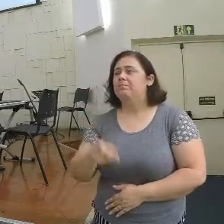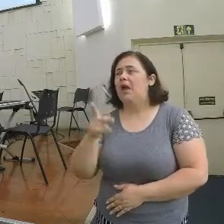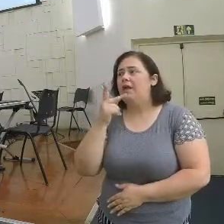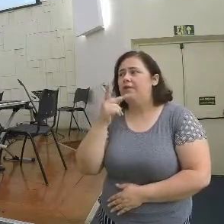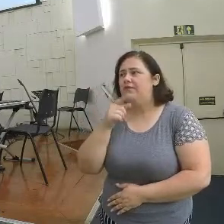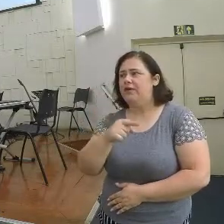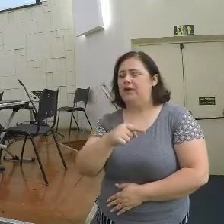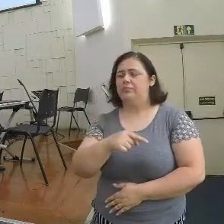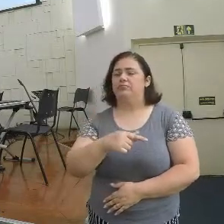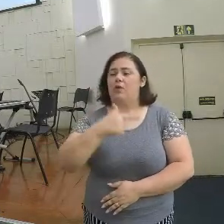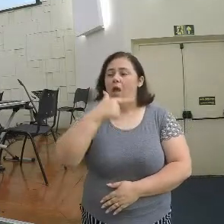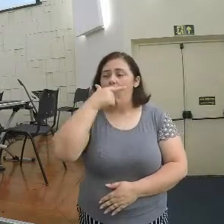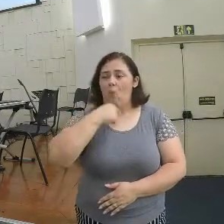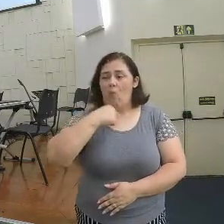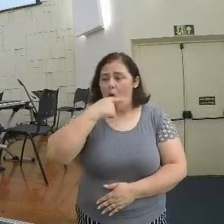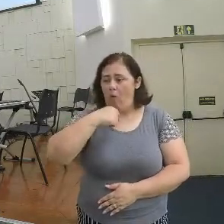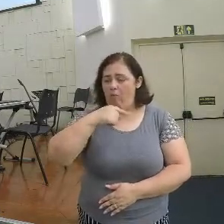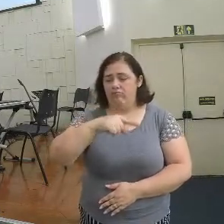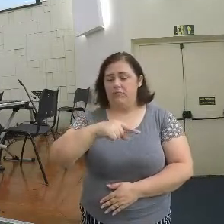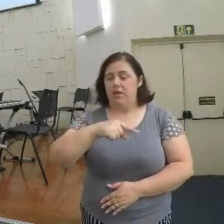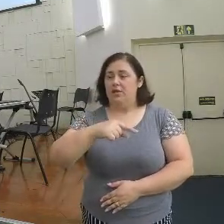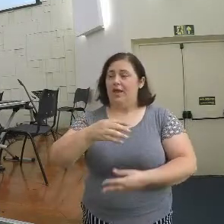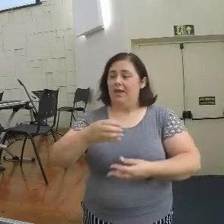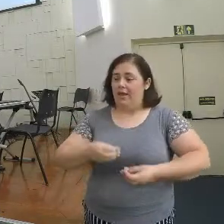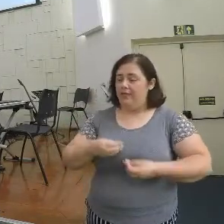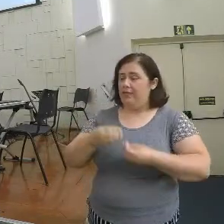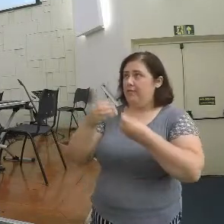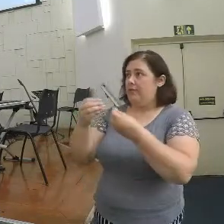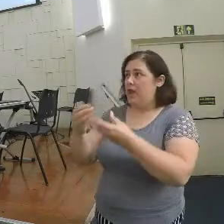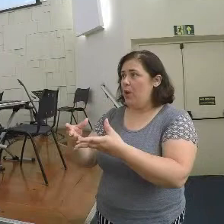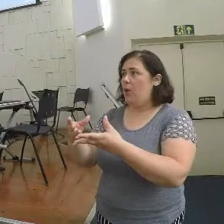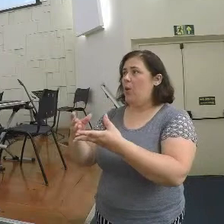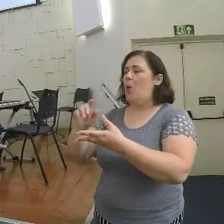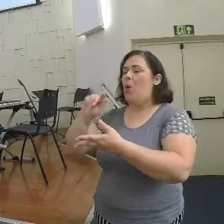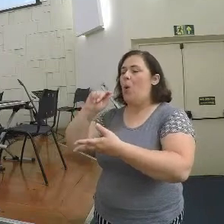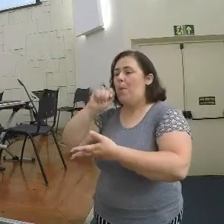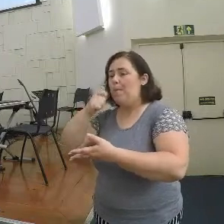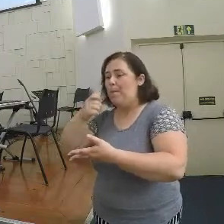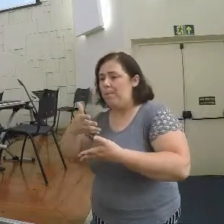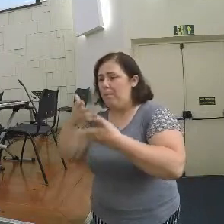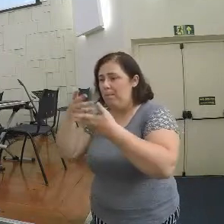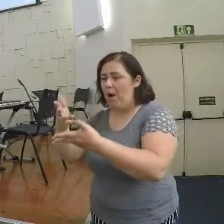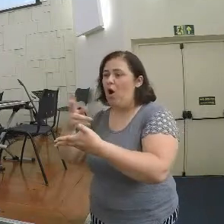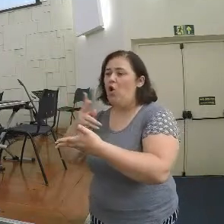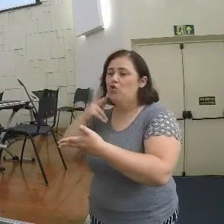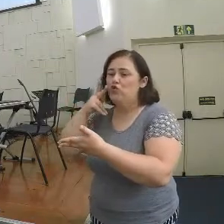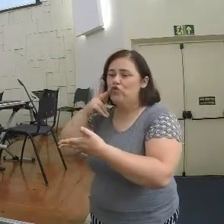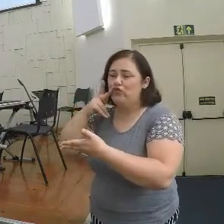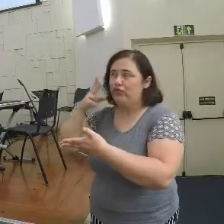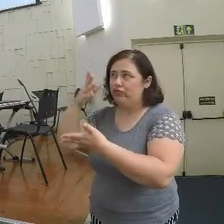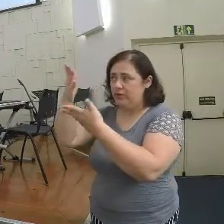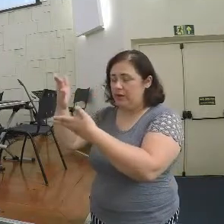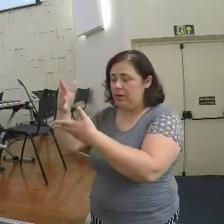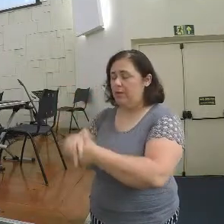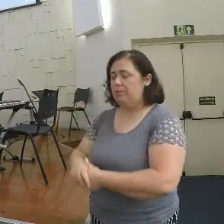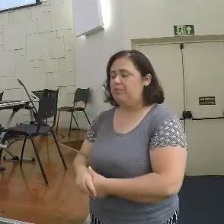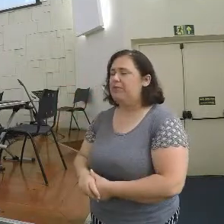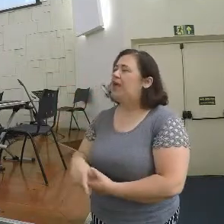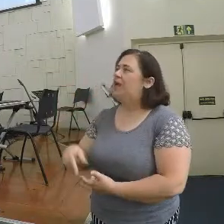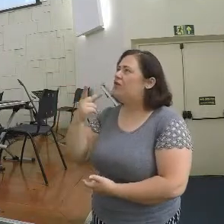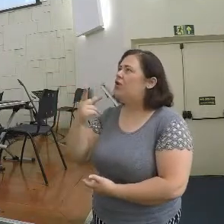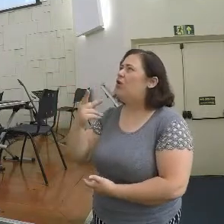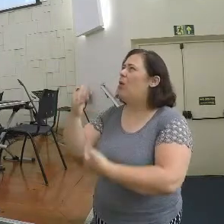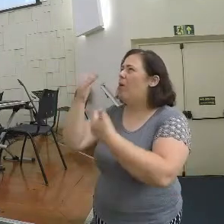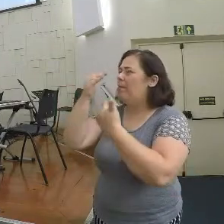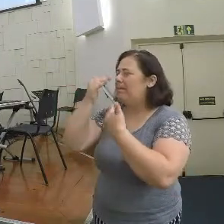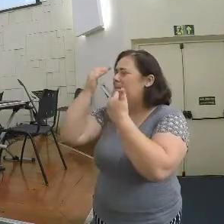do Deus Altíssimo. Abençoou ele a Abrão e disse: bendito seja Abrão pelo Deus Altíssimo,